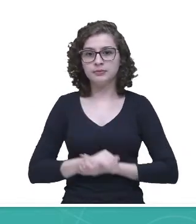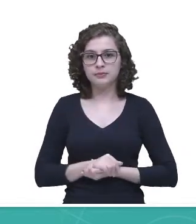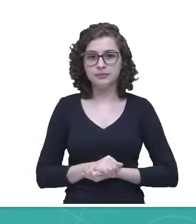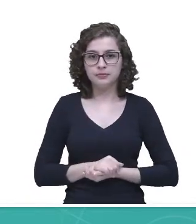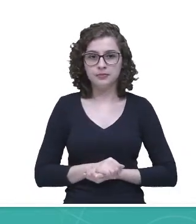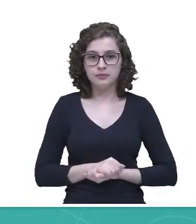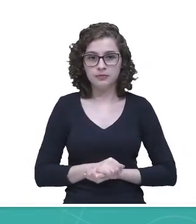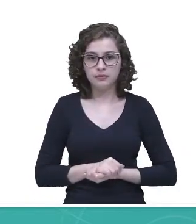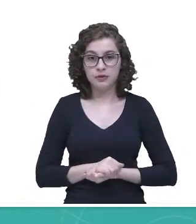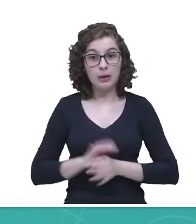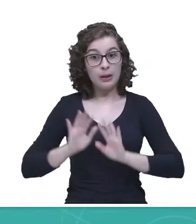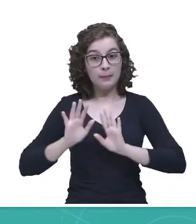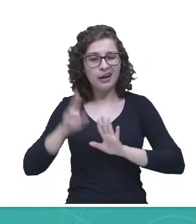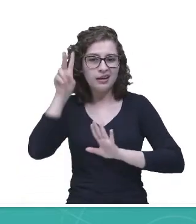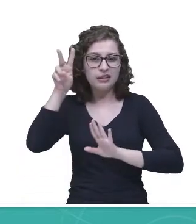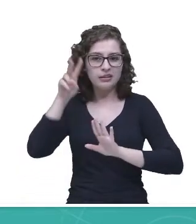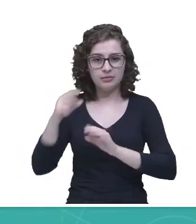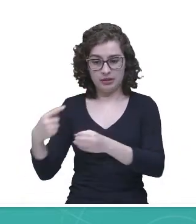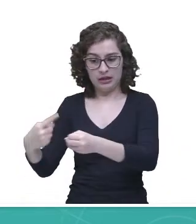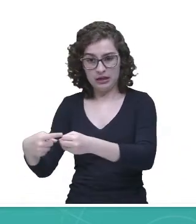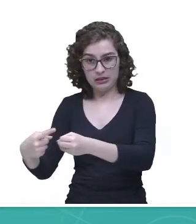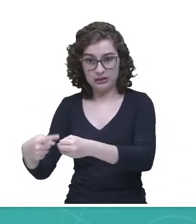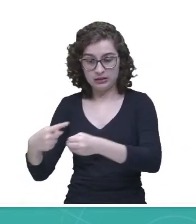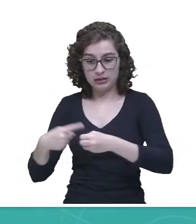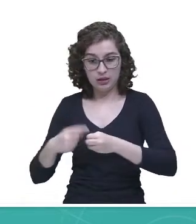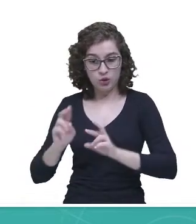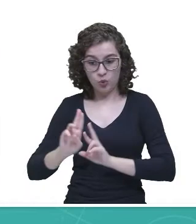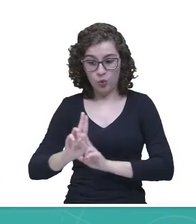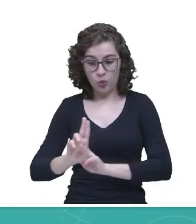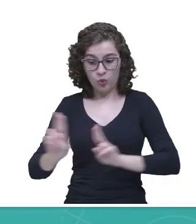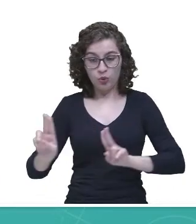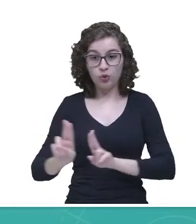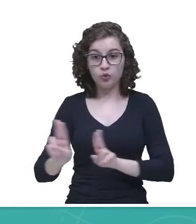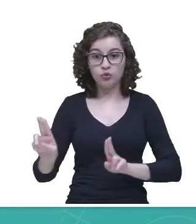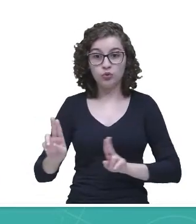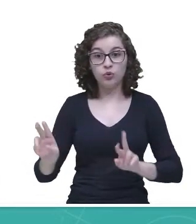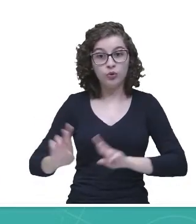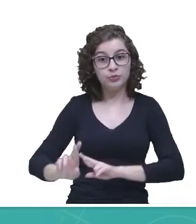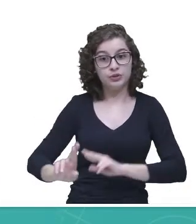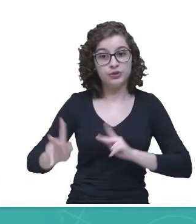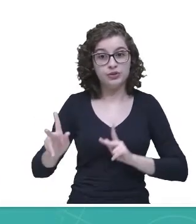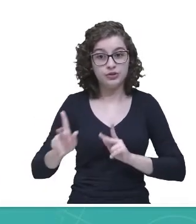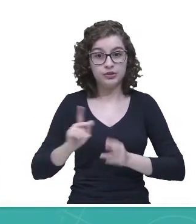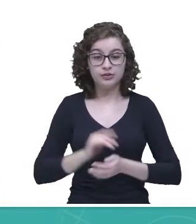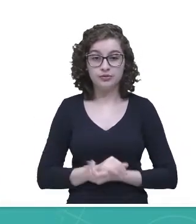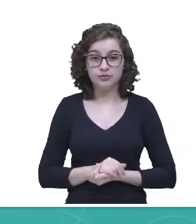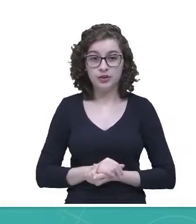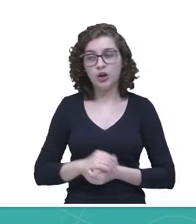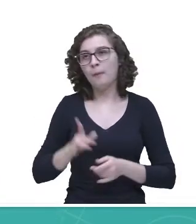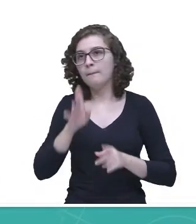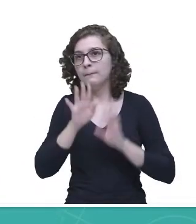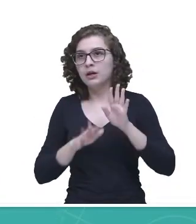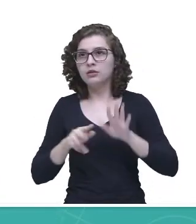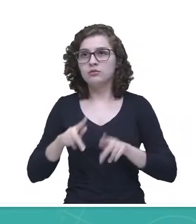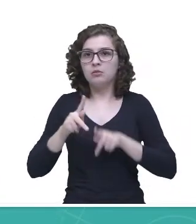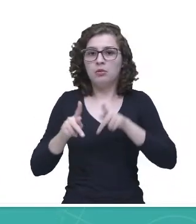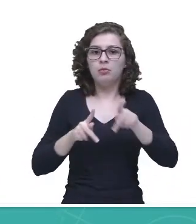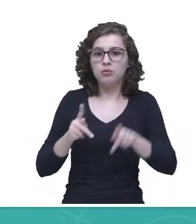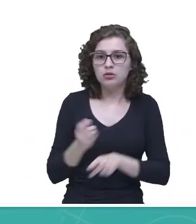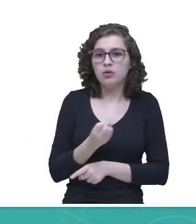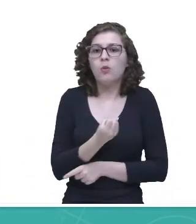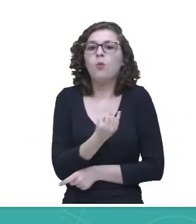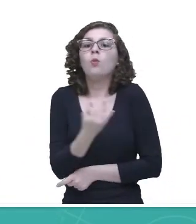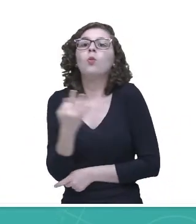mas as cidades ficam ali com as suas mesmas denominações, tá bom? Apenas com relação ao número da população, que acaba